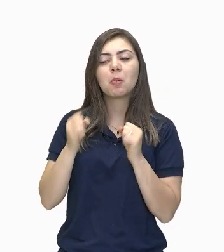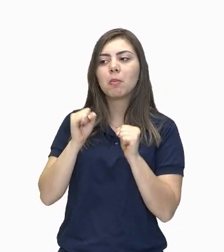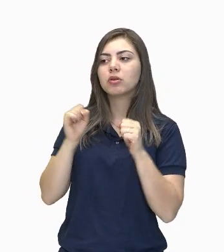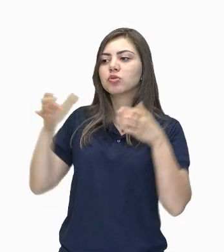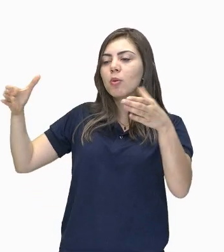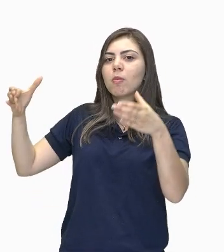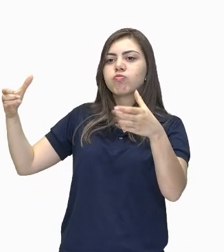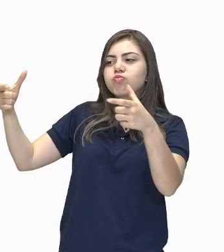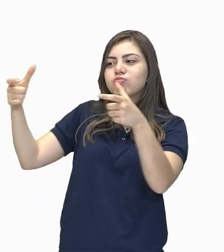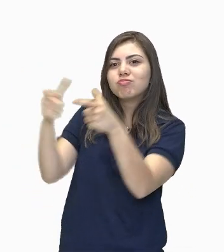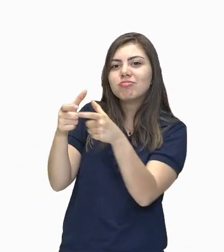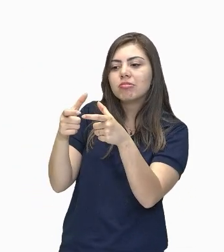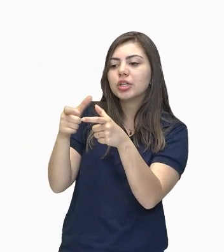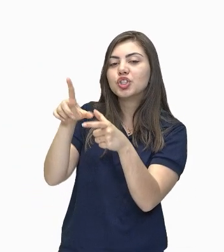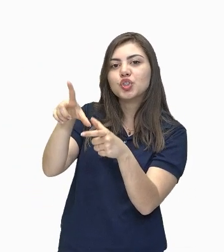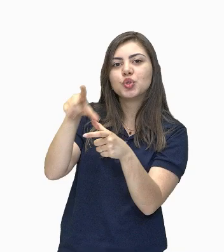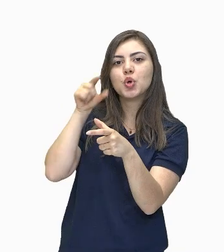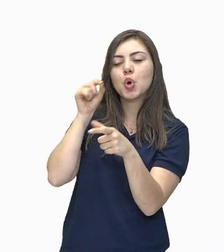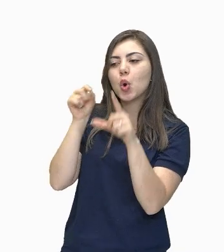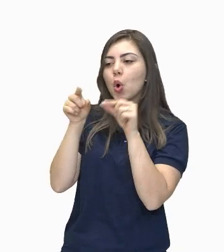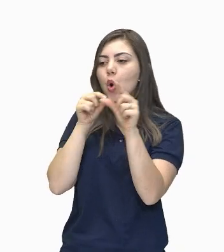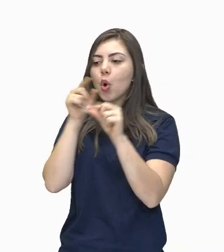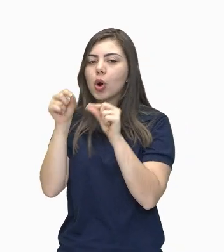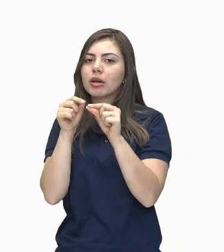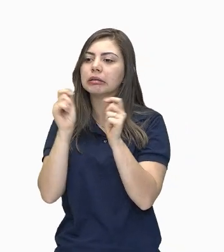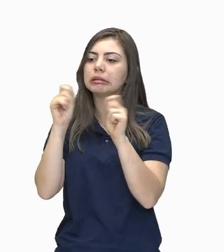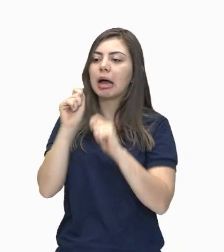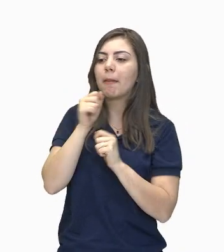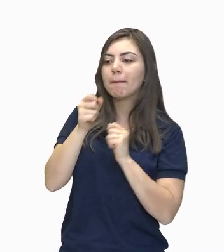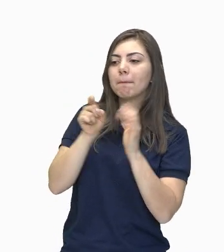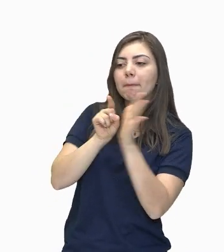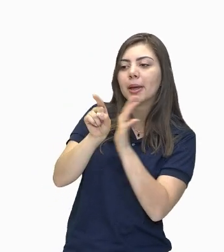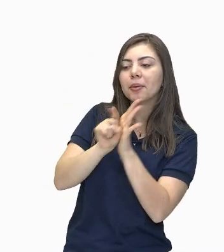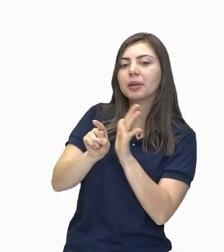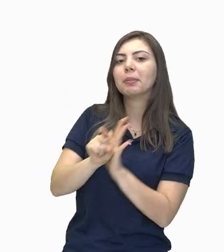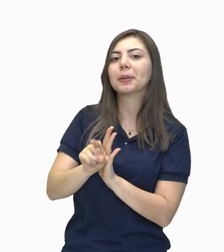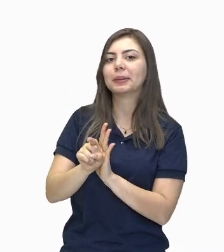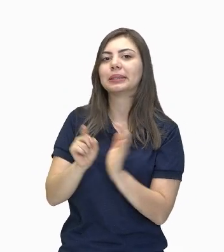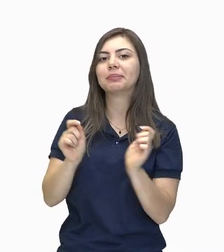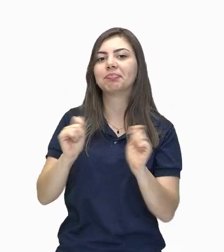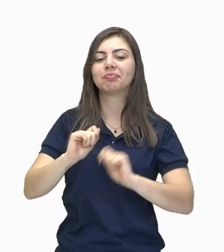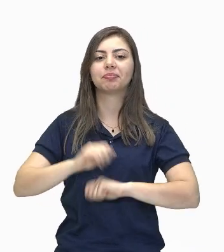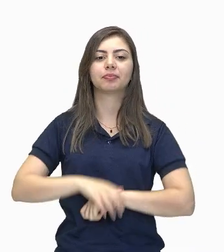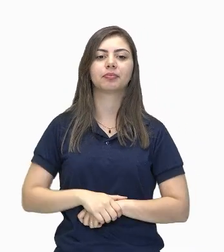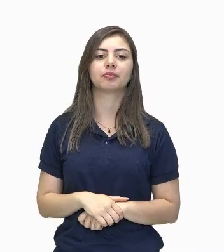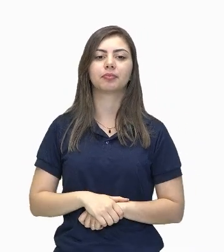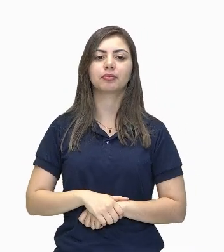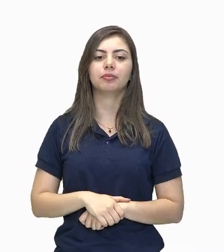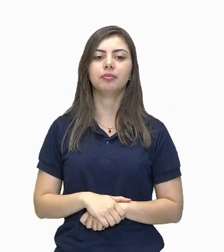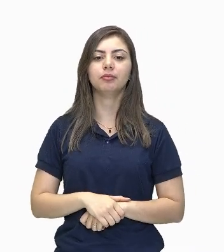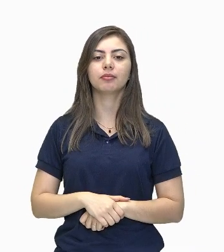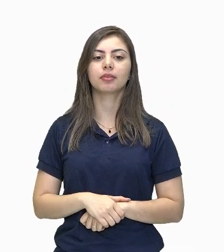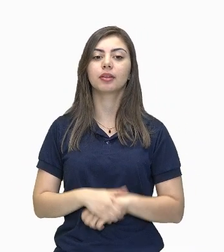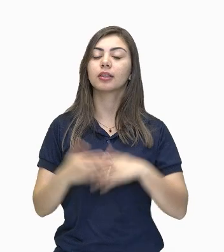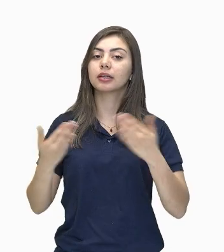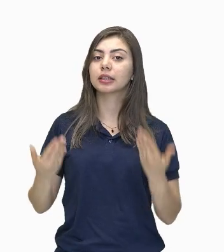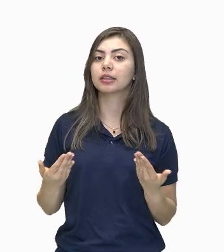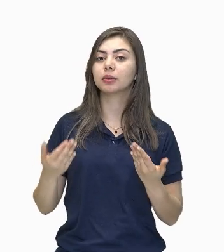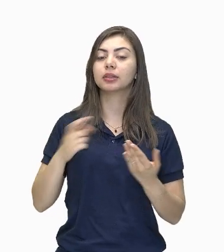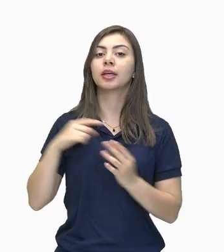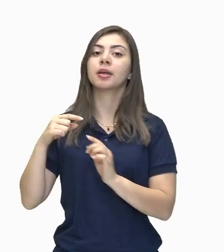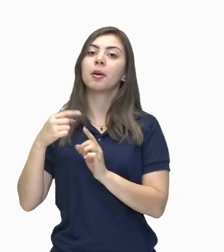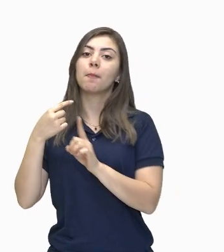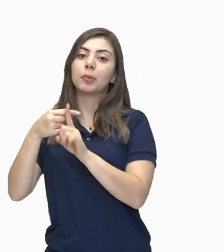né, que nós chamamos aí de amostra, e faz algumas perguntas para esses clientes. E nós temos aí as vantagens e desvantagens, né?